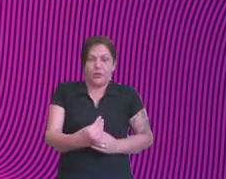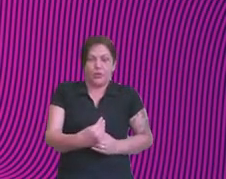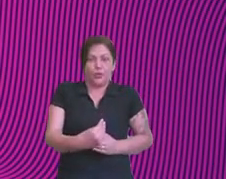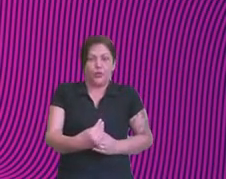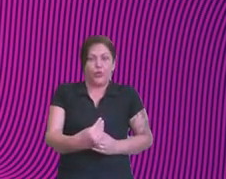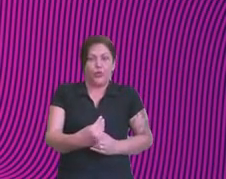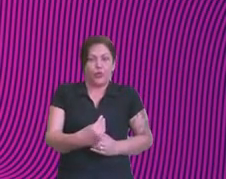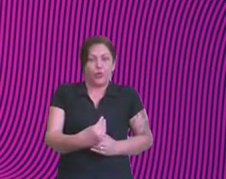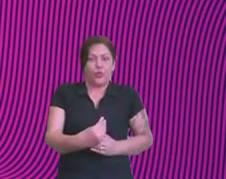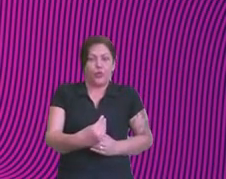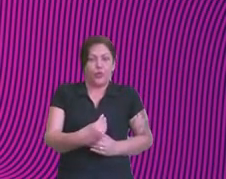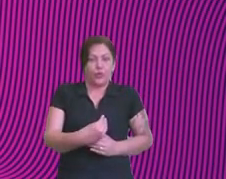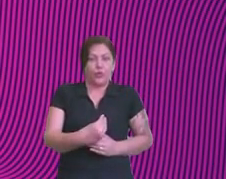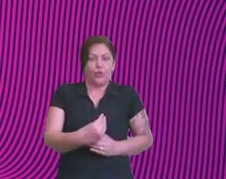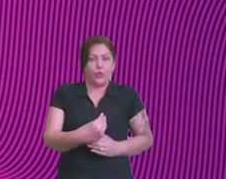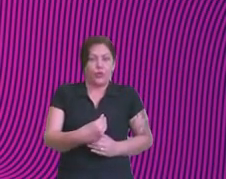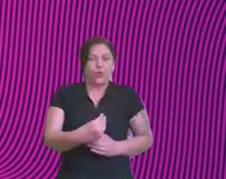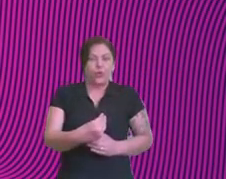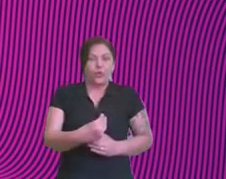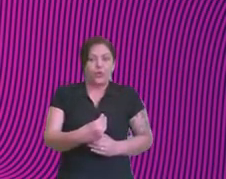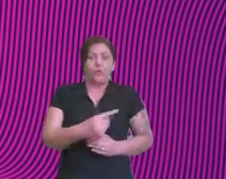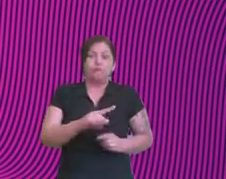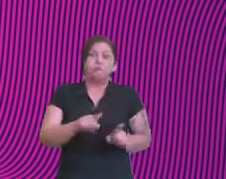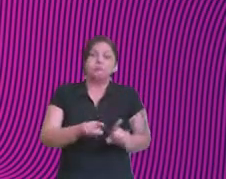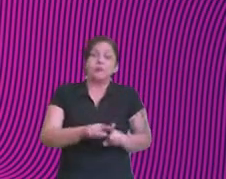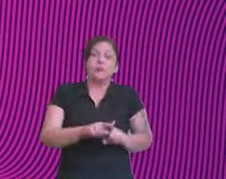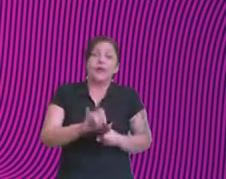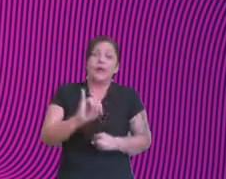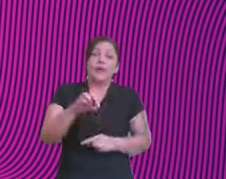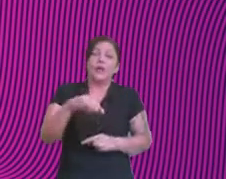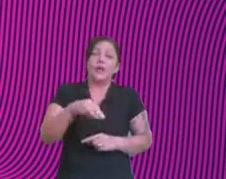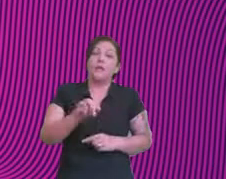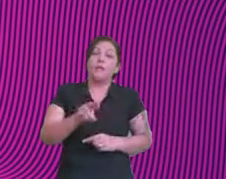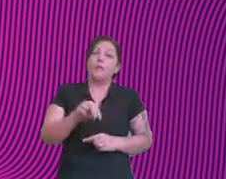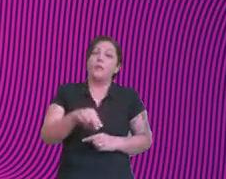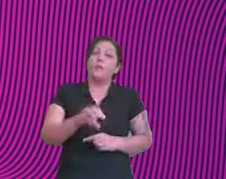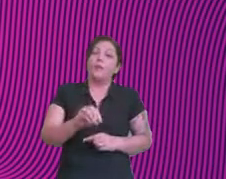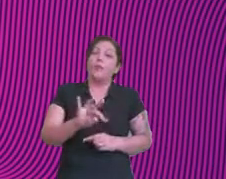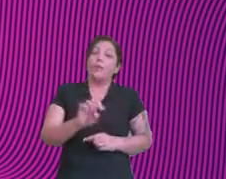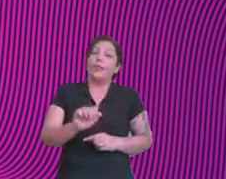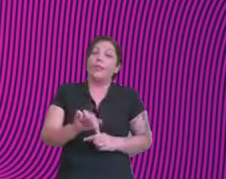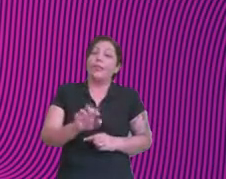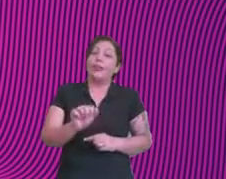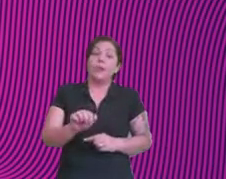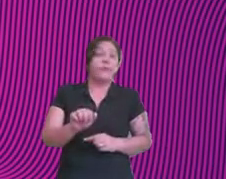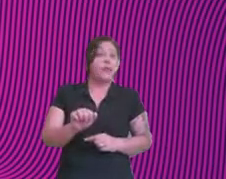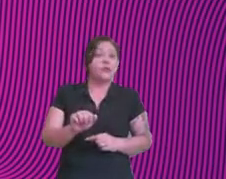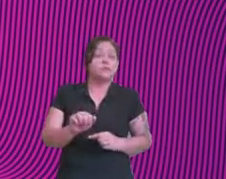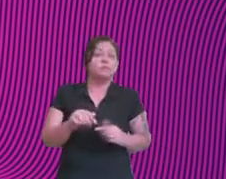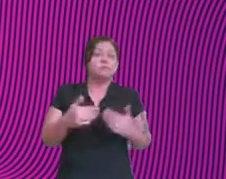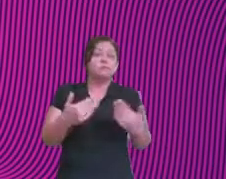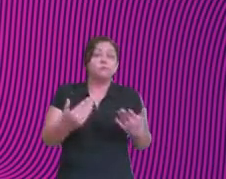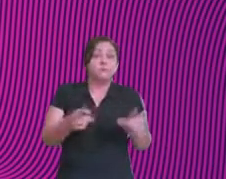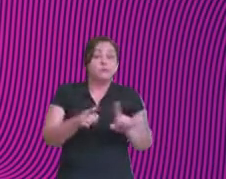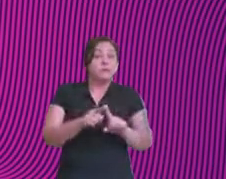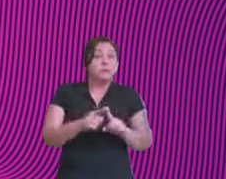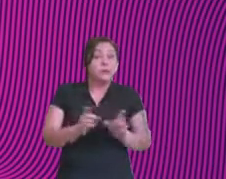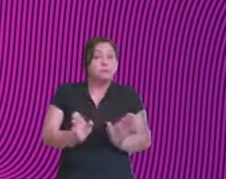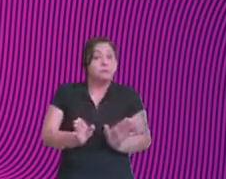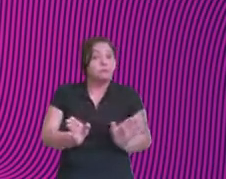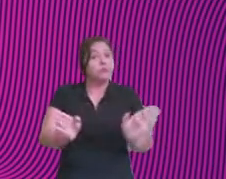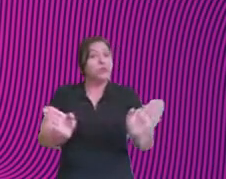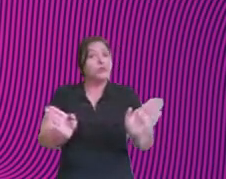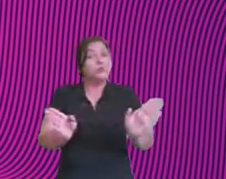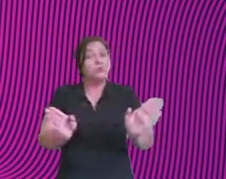quimio intraperitoneal, mas com o intuito de controle de doença. Diferente do tumor de colo,